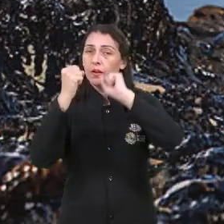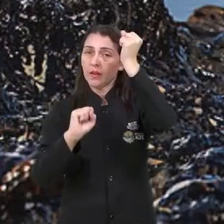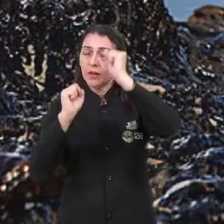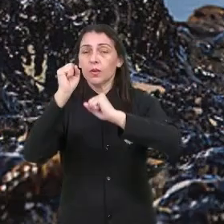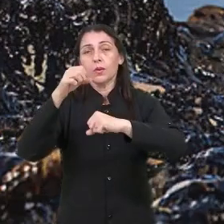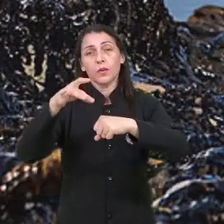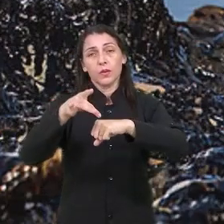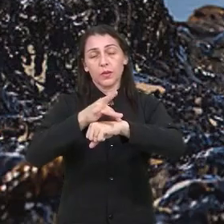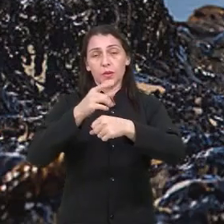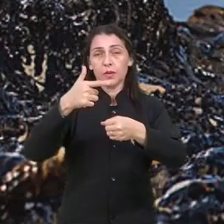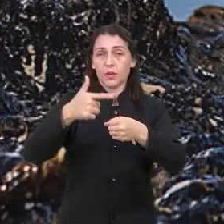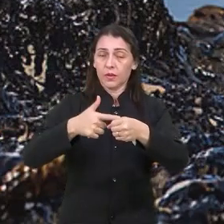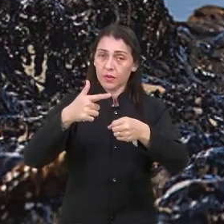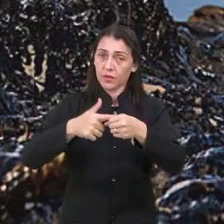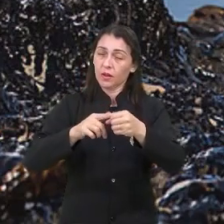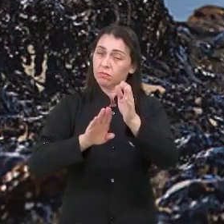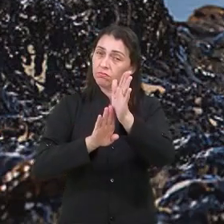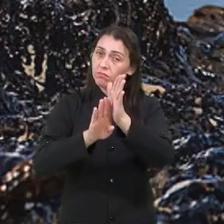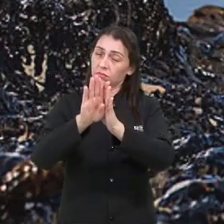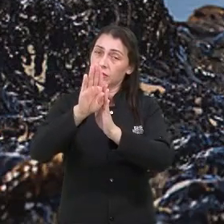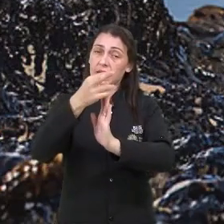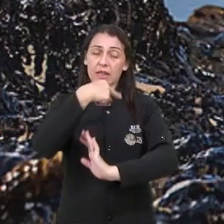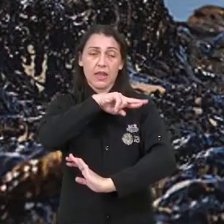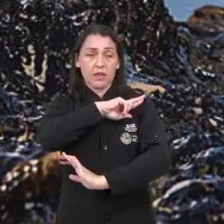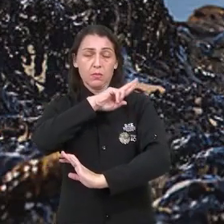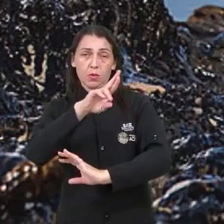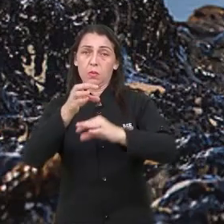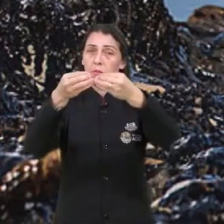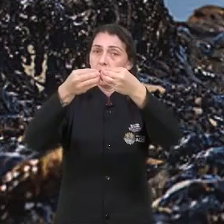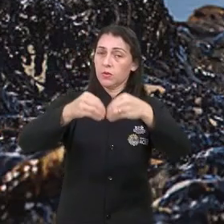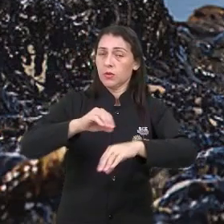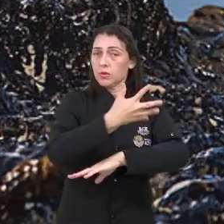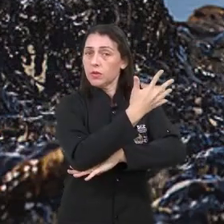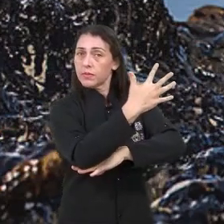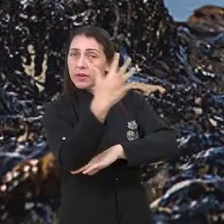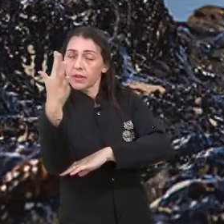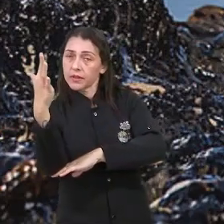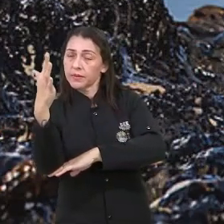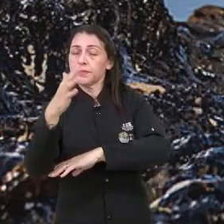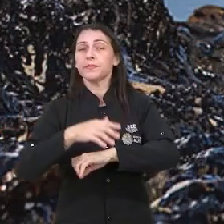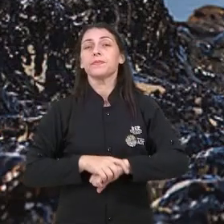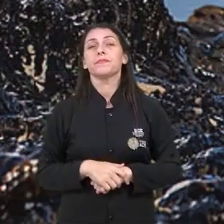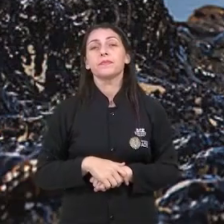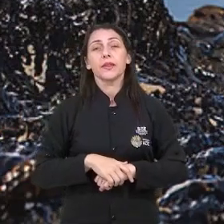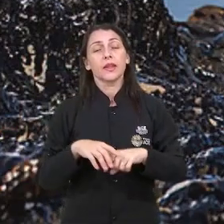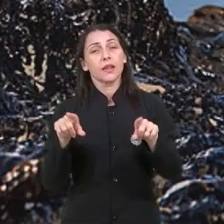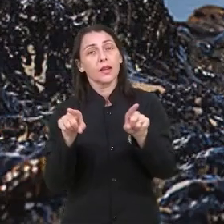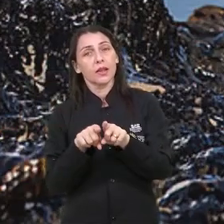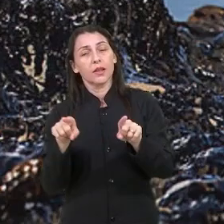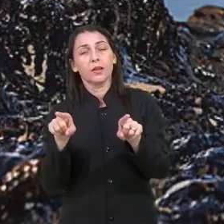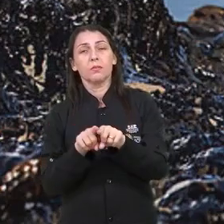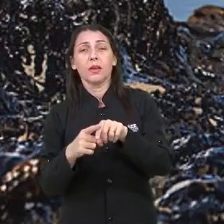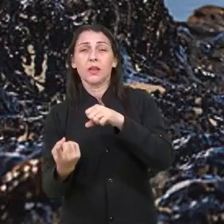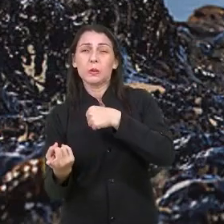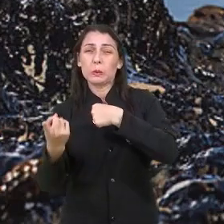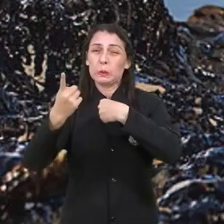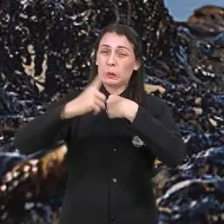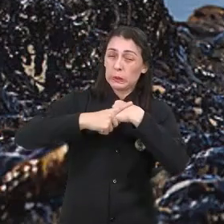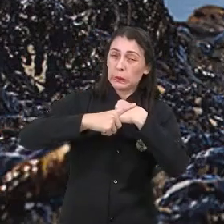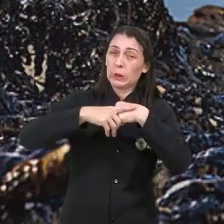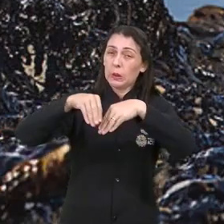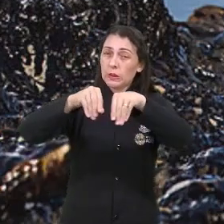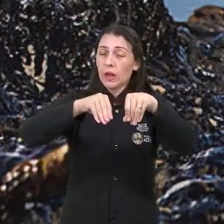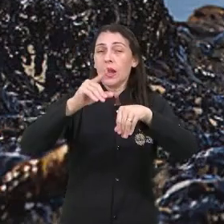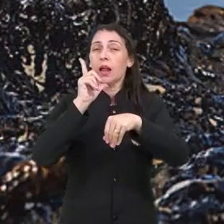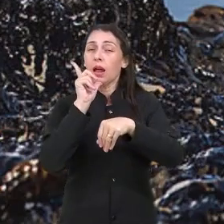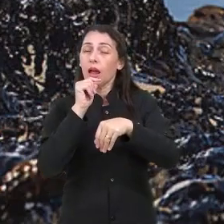petróleo, ela lidera o ranking das responsáveis por danos ambientais. Elas, além de contaminar o solo, a